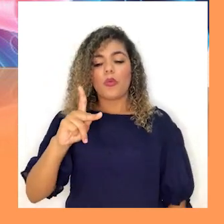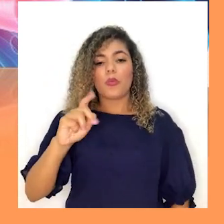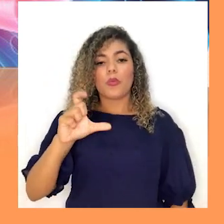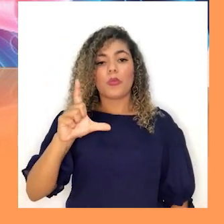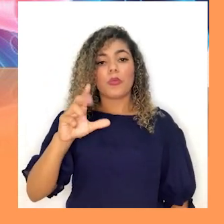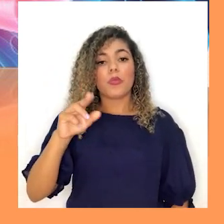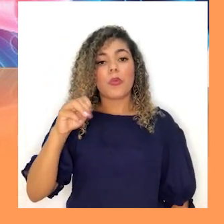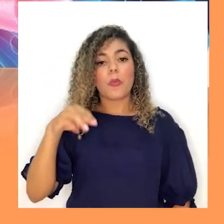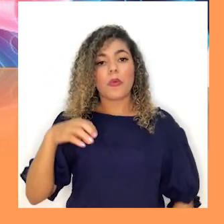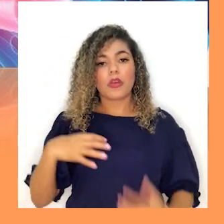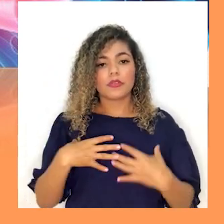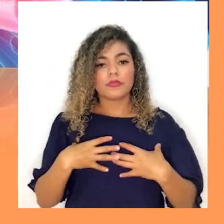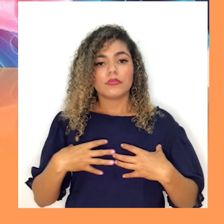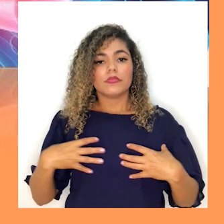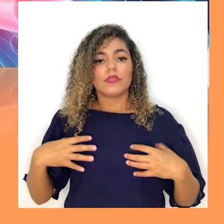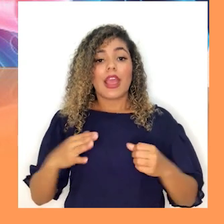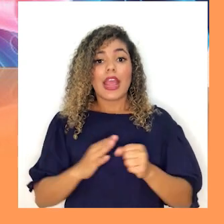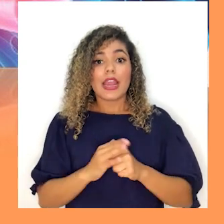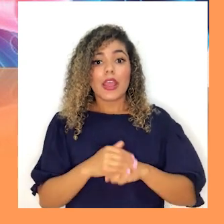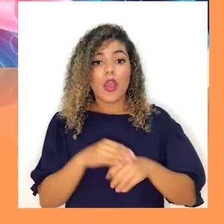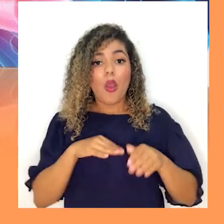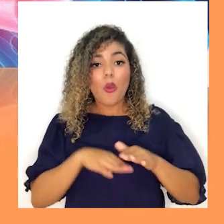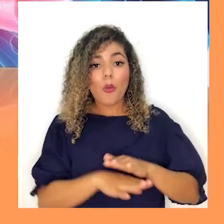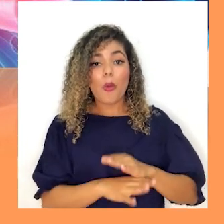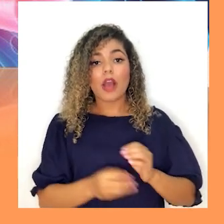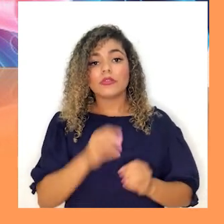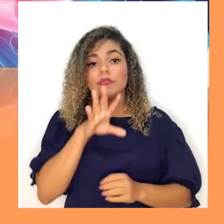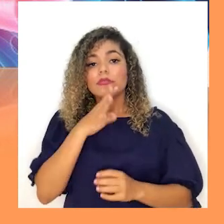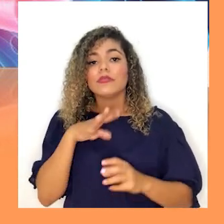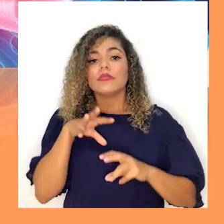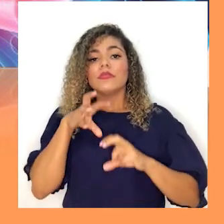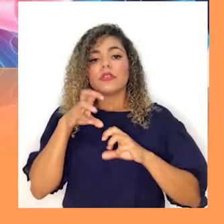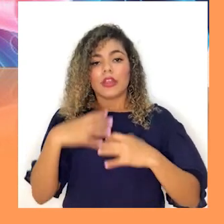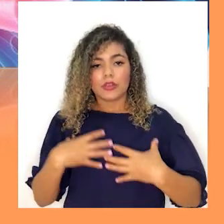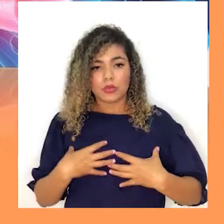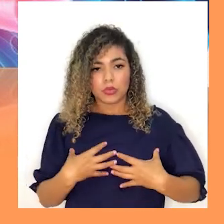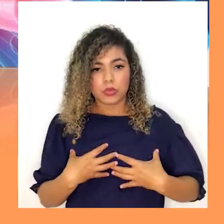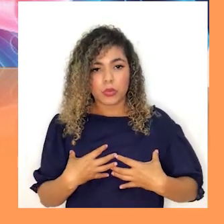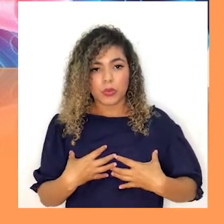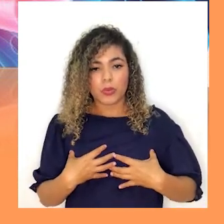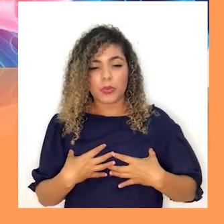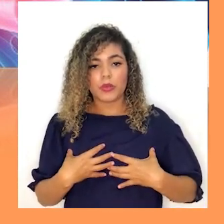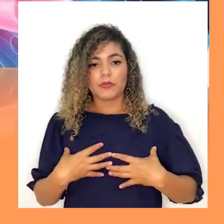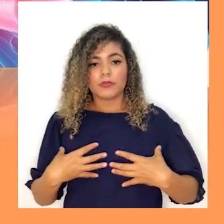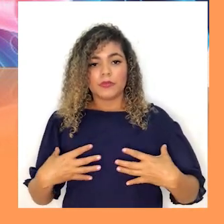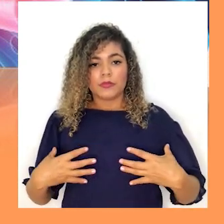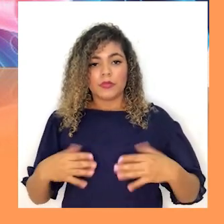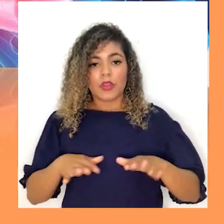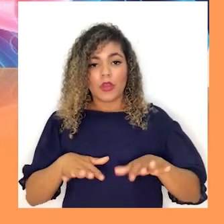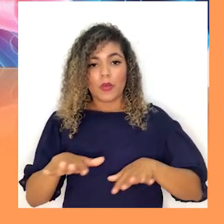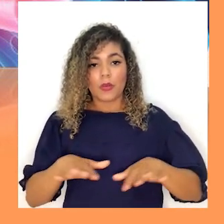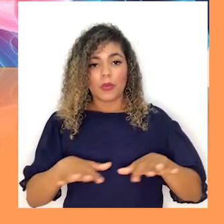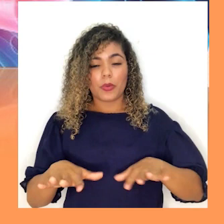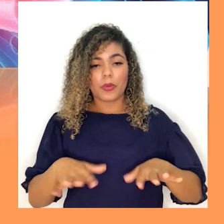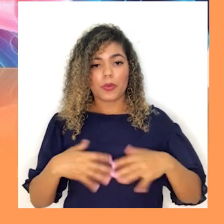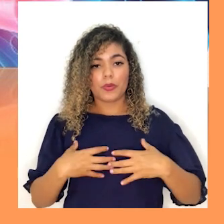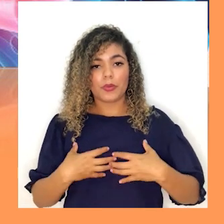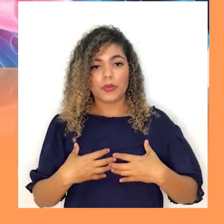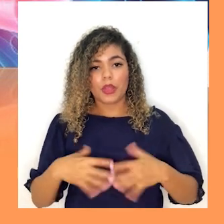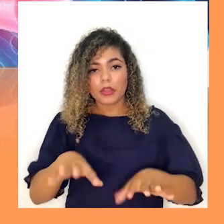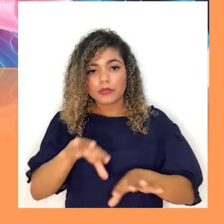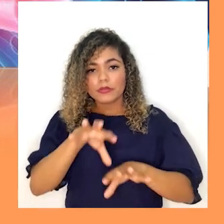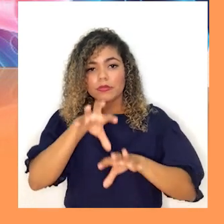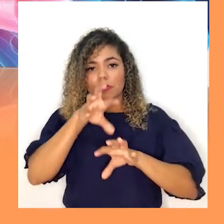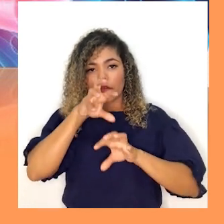ar. Ele possui os movimentos que vão permitir que o ar atmosférico entre em